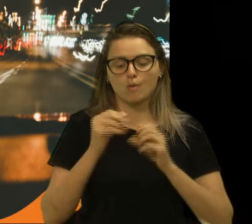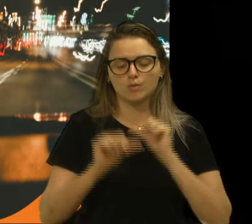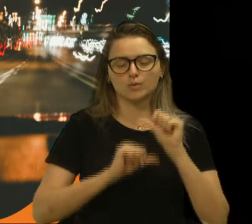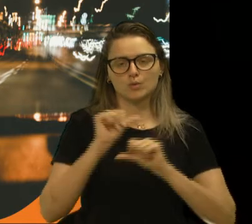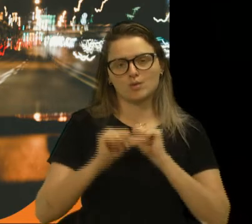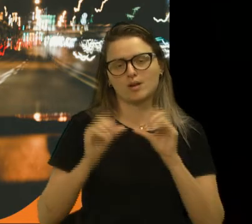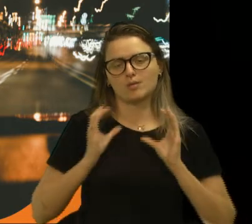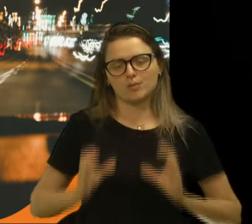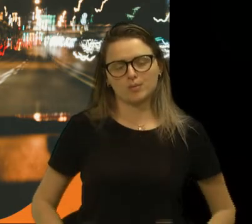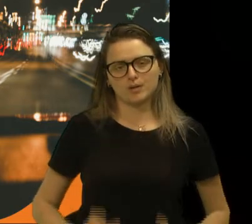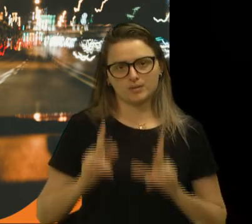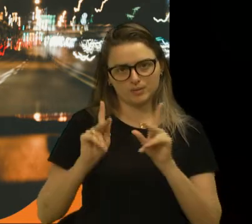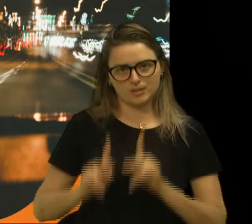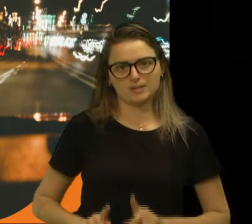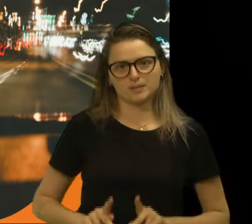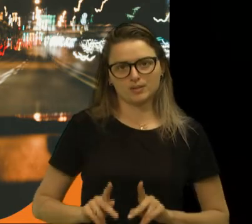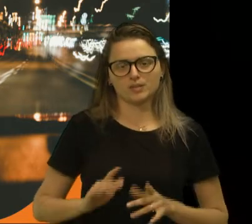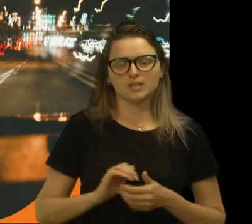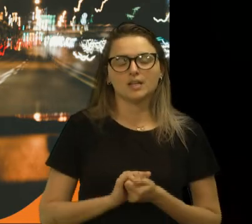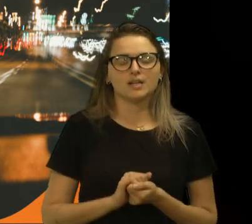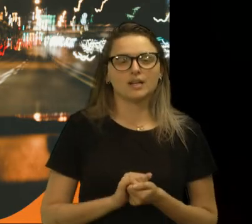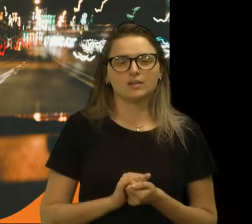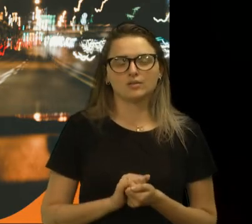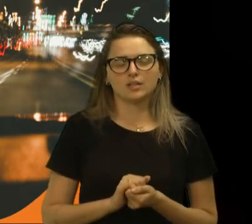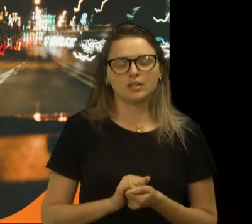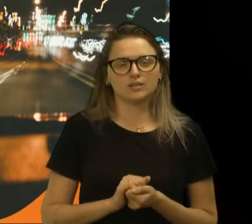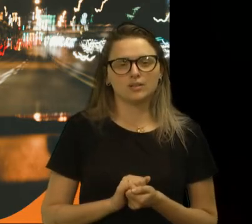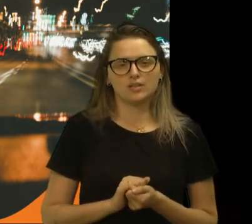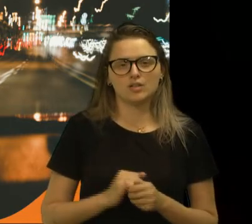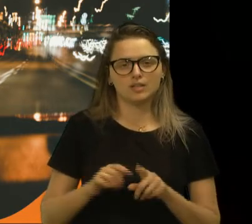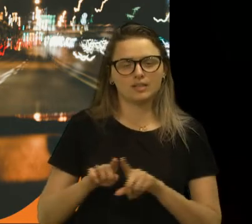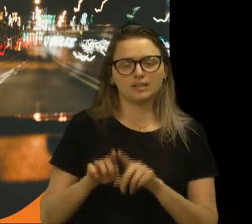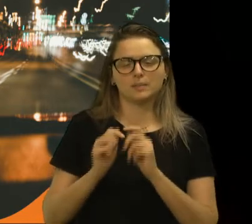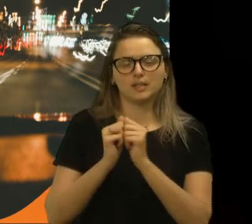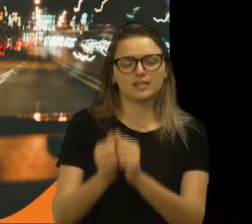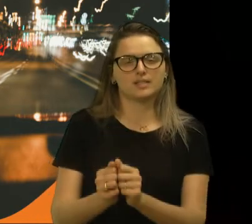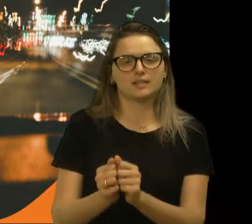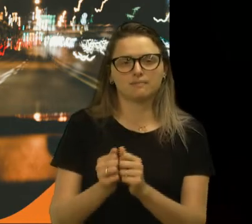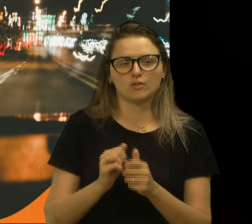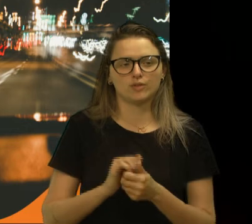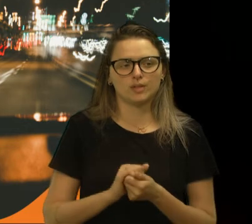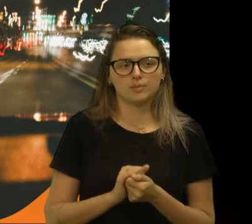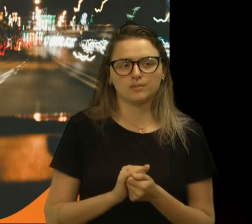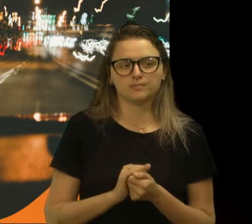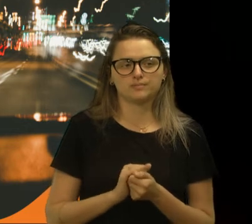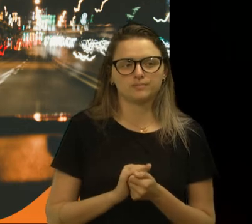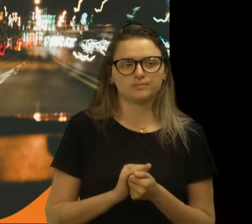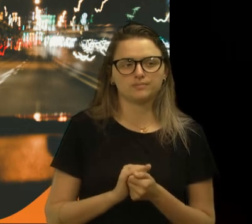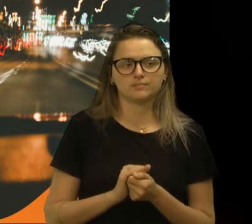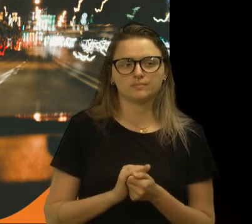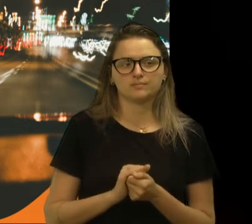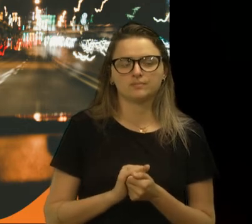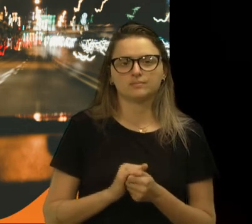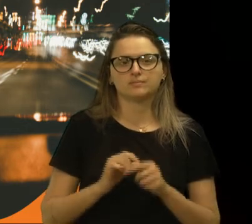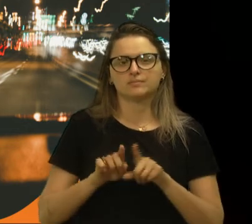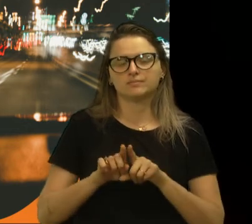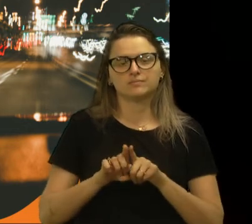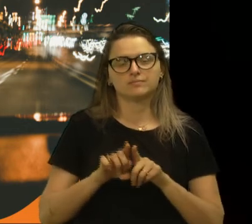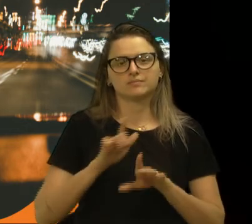trânsito. Algumas das fatalidades, então, colisões frontais e traseiras correspondem